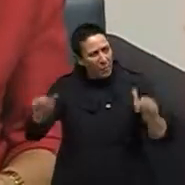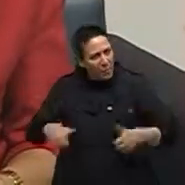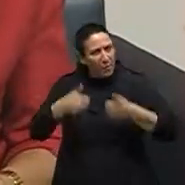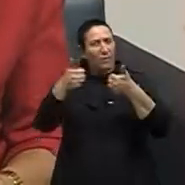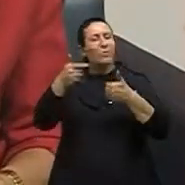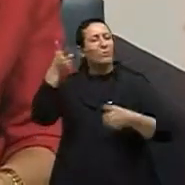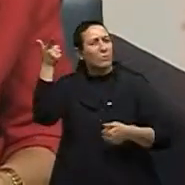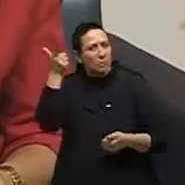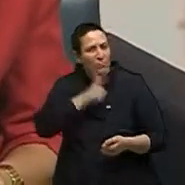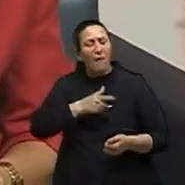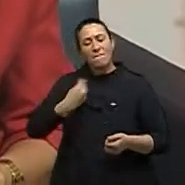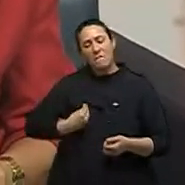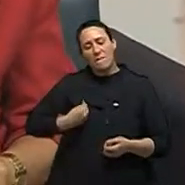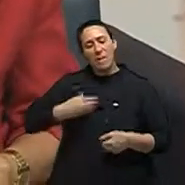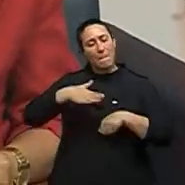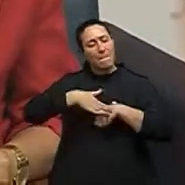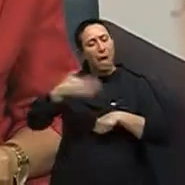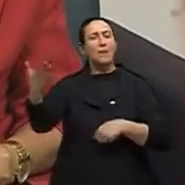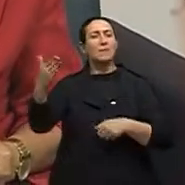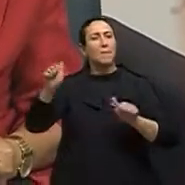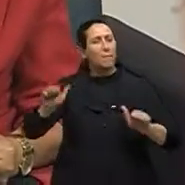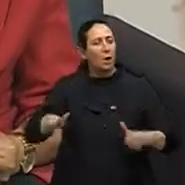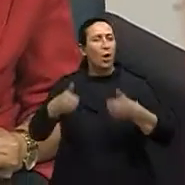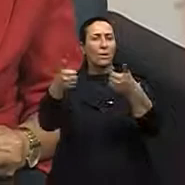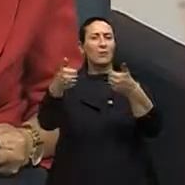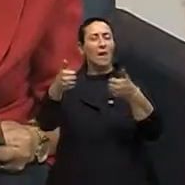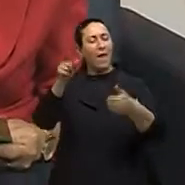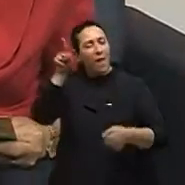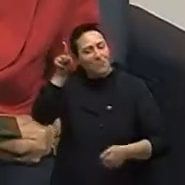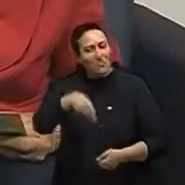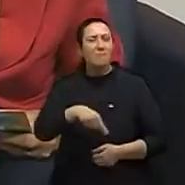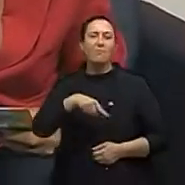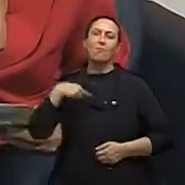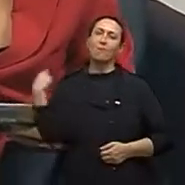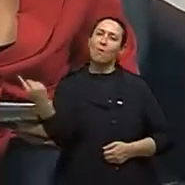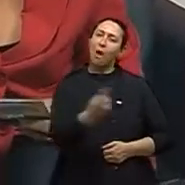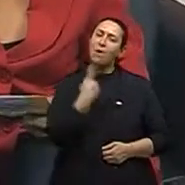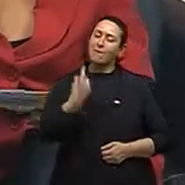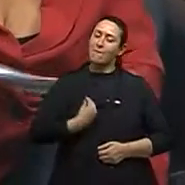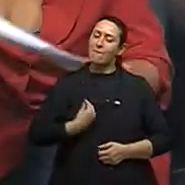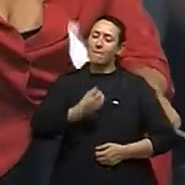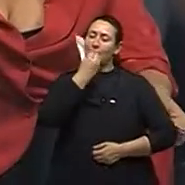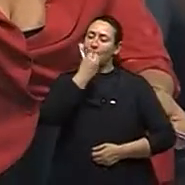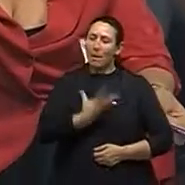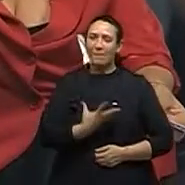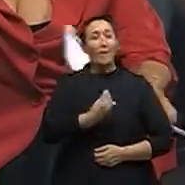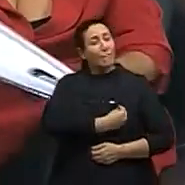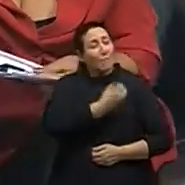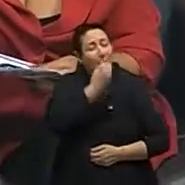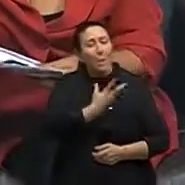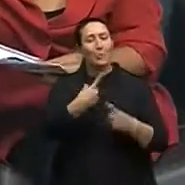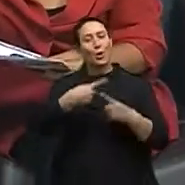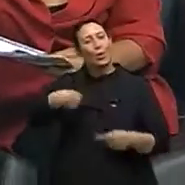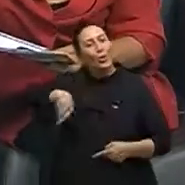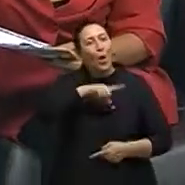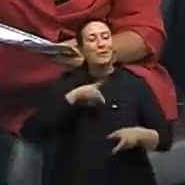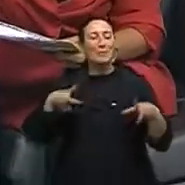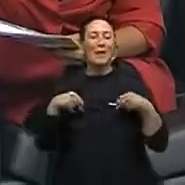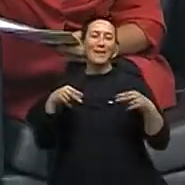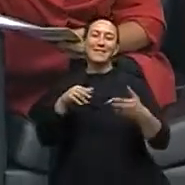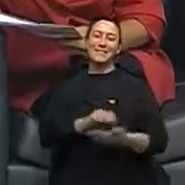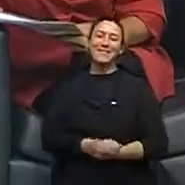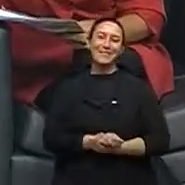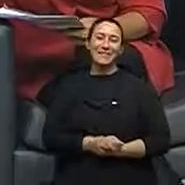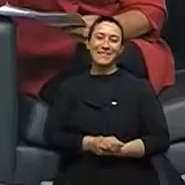é assim que a gente vive mais e melhor é assim que a gente vive bem então viva bem que a gente merece né